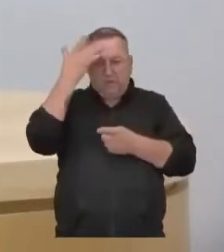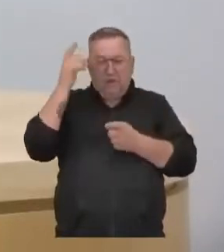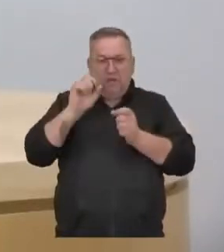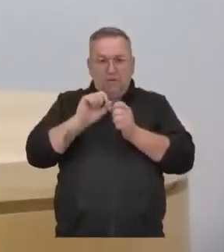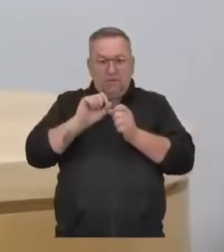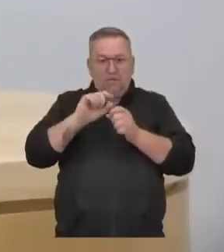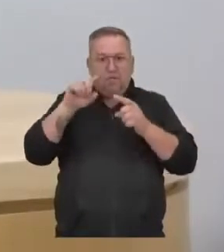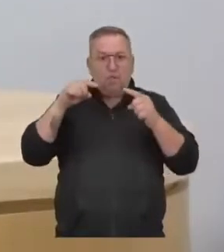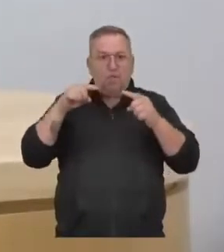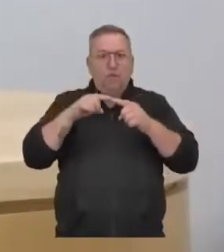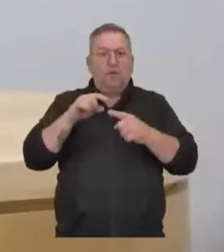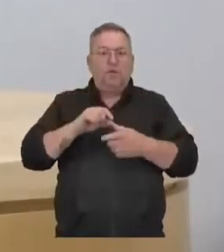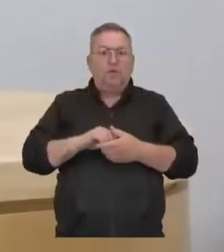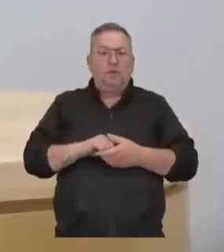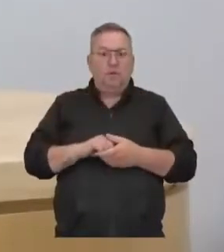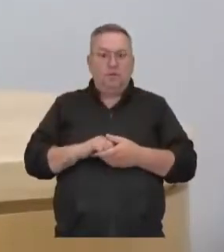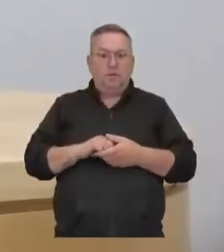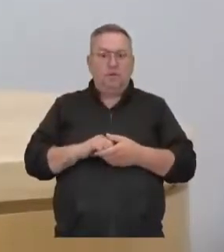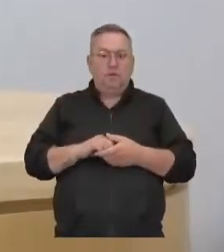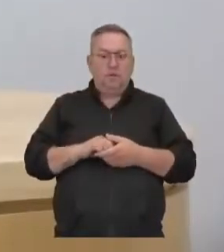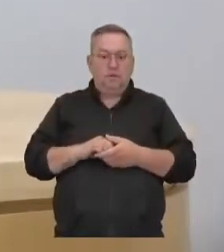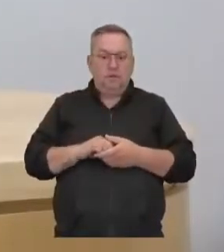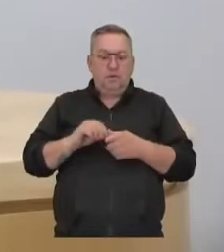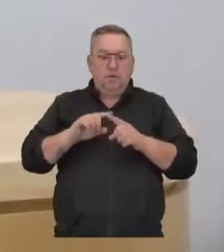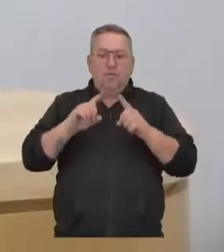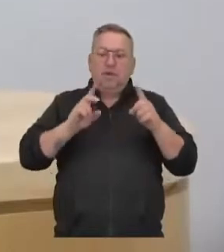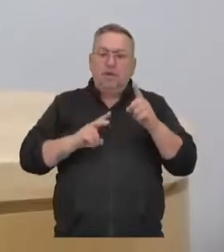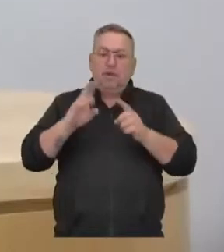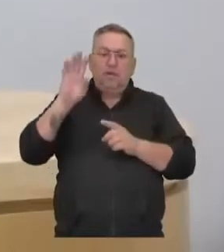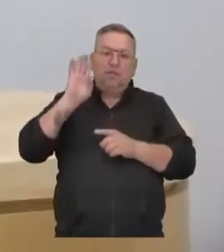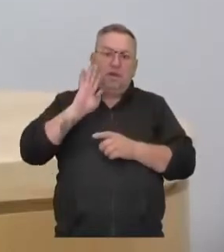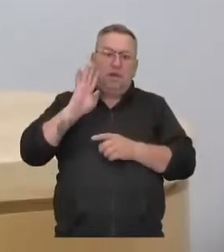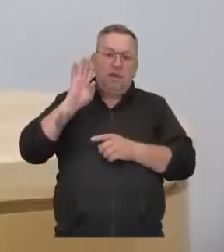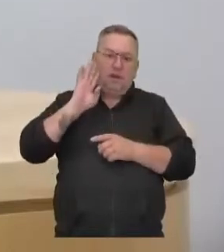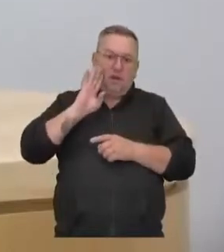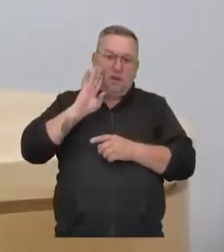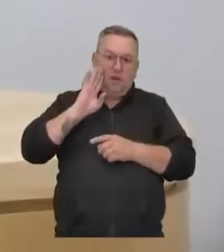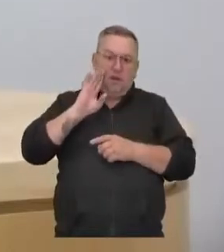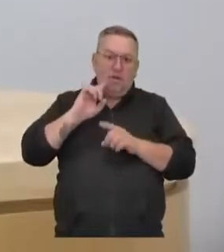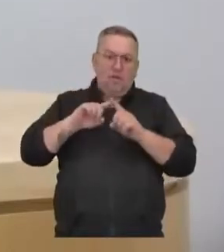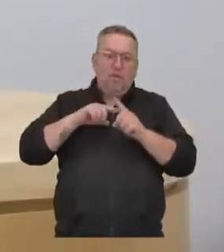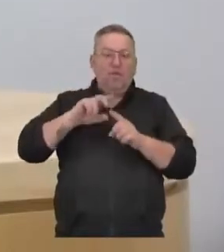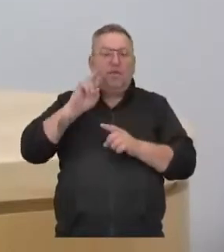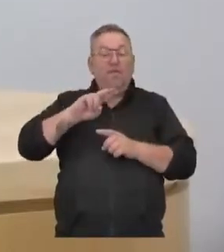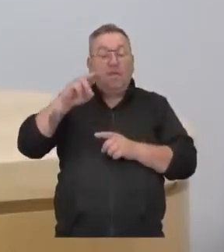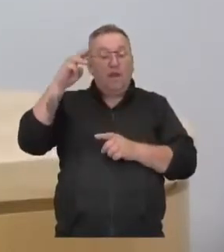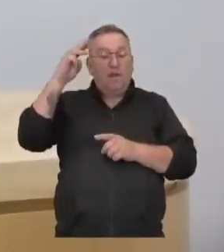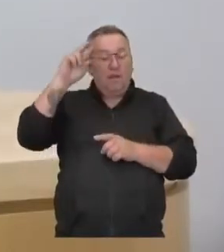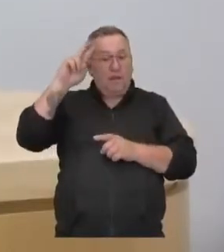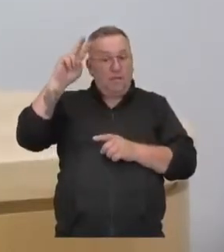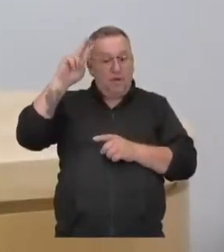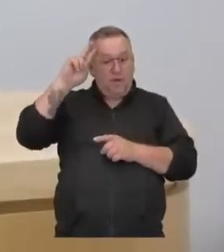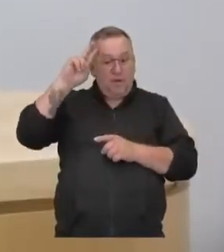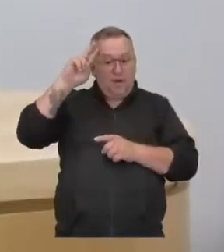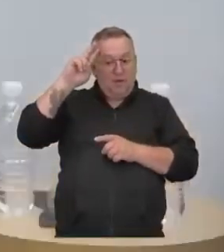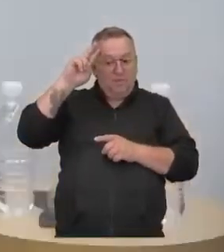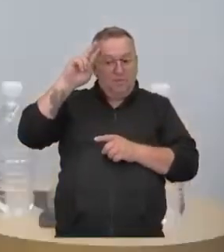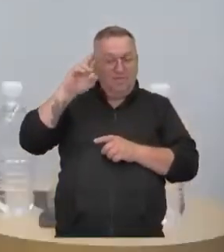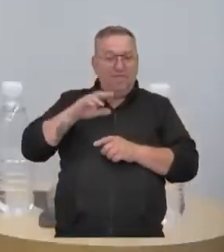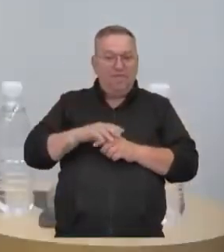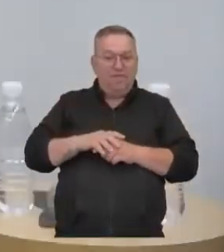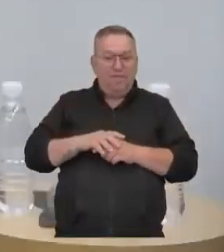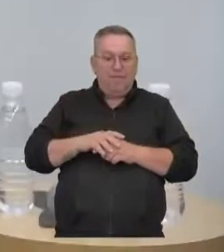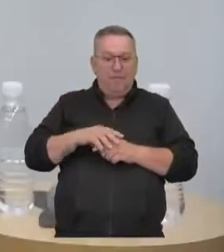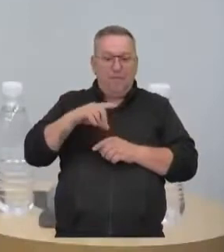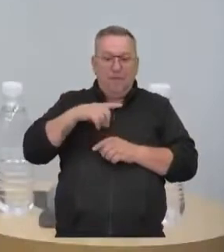propositalmente, sim, né? Sim. Então, a gente precisa tomar cuidado. Mas é sempre legal, sim, ouvir as memórias, né? Então, vamos... E não ficar, né, André? Que tem gente que fica assim,